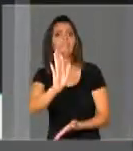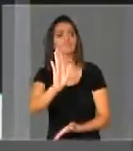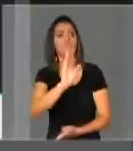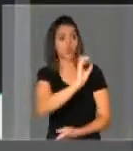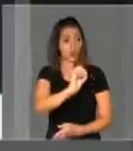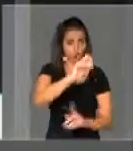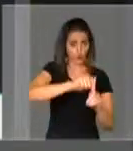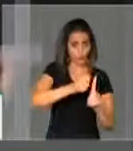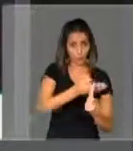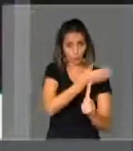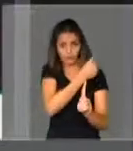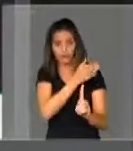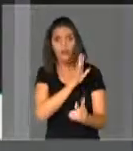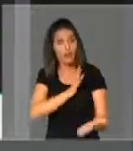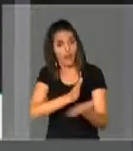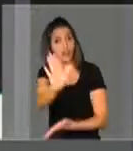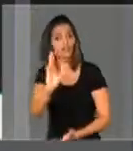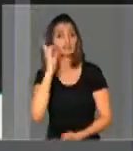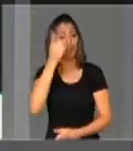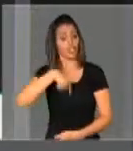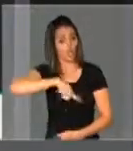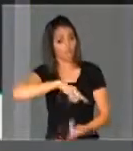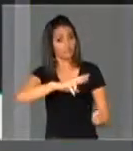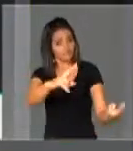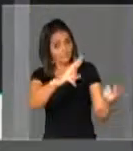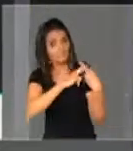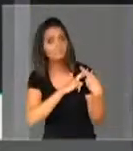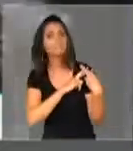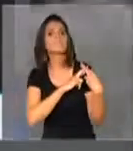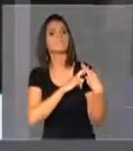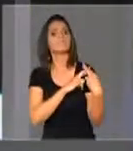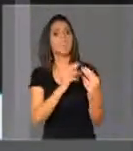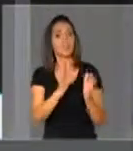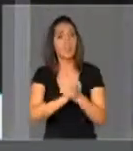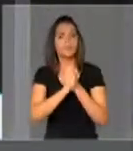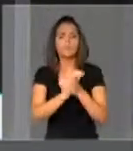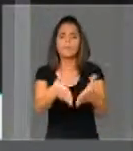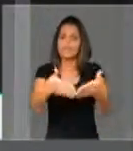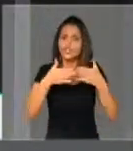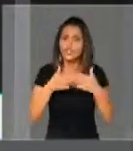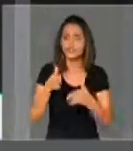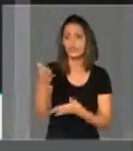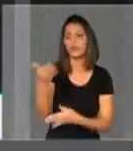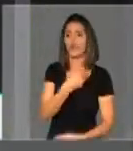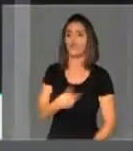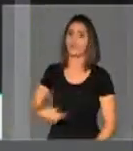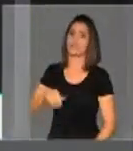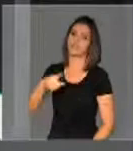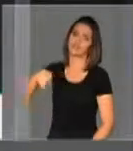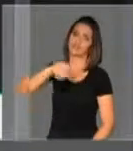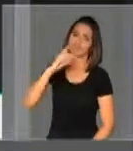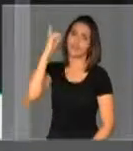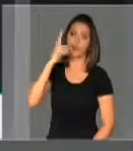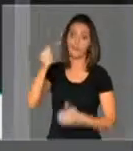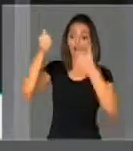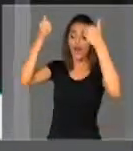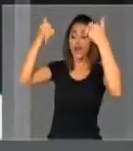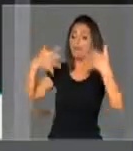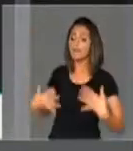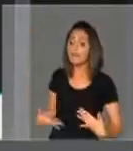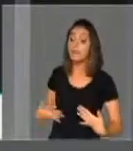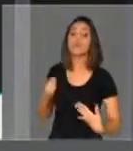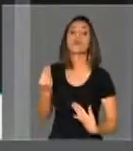com uma grande responsabilidade. Portanto, eu quero conclamar a base do governo.